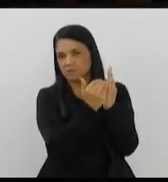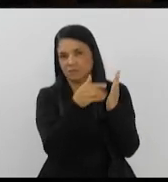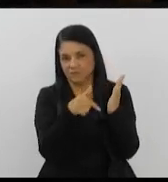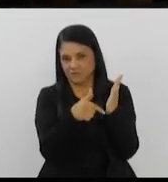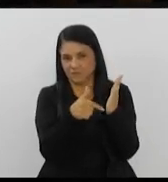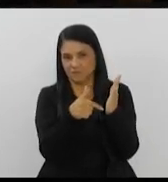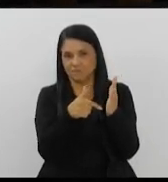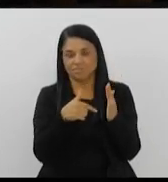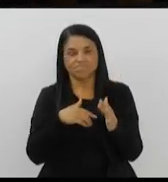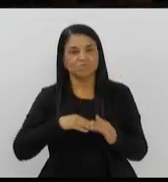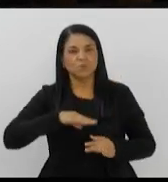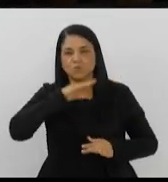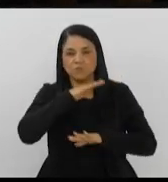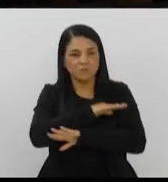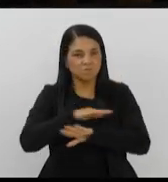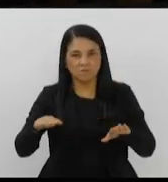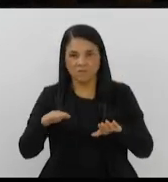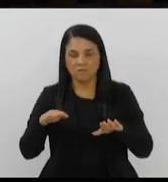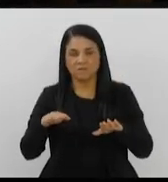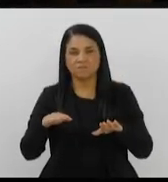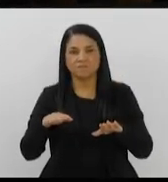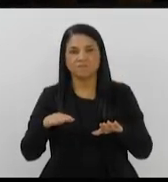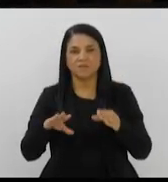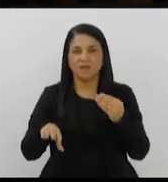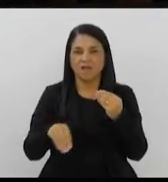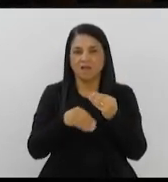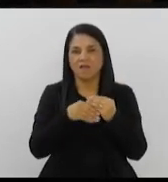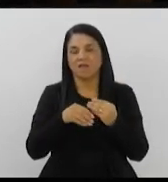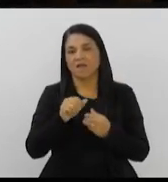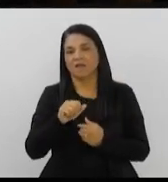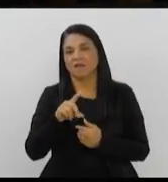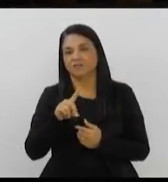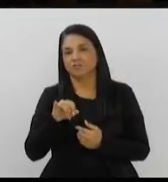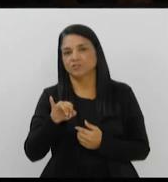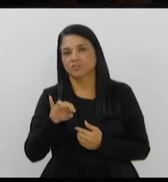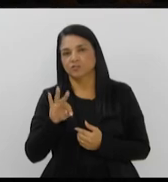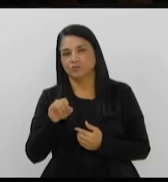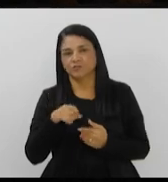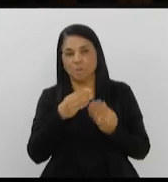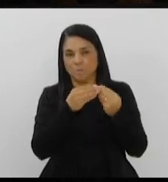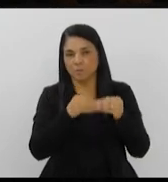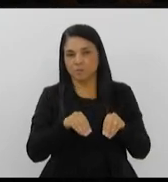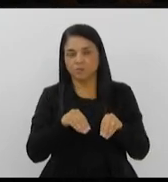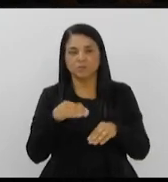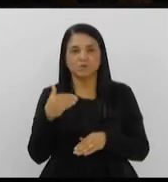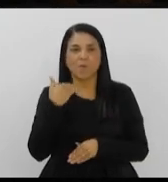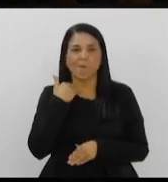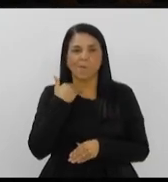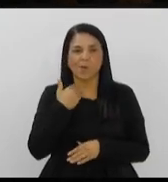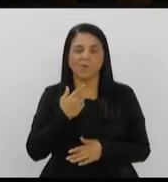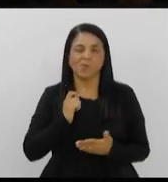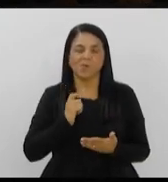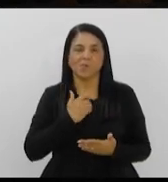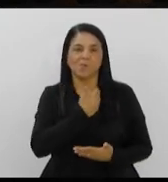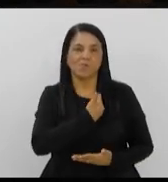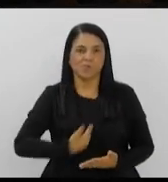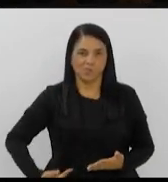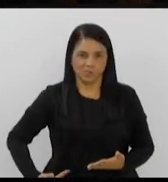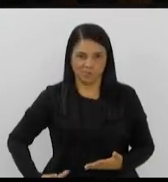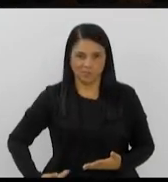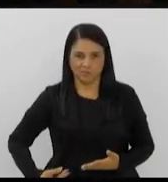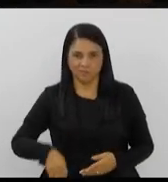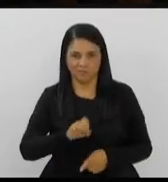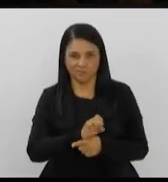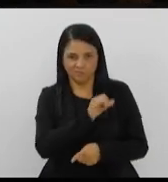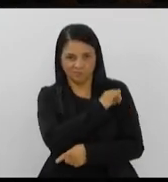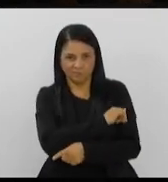vamos suportar mais um aditivo causando prejuízos aos cofres públicos do Estado do Rio de Janeiro. Hoje,